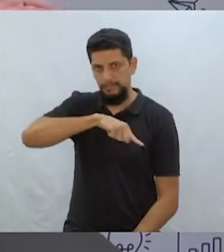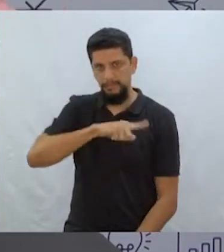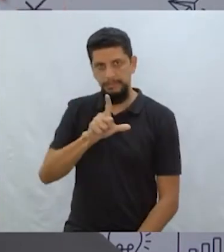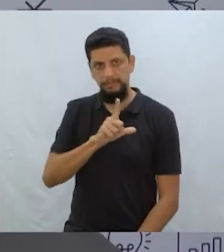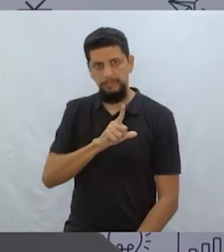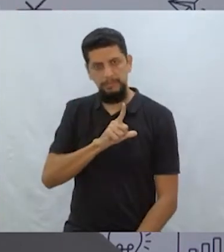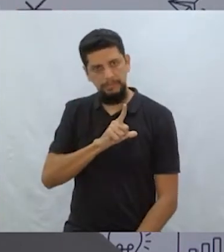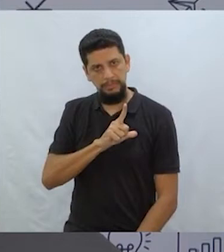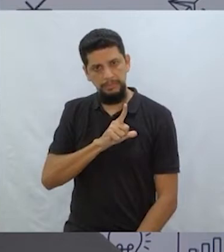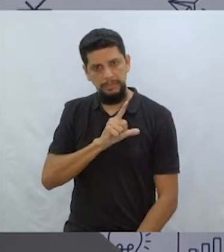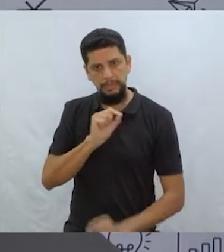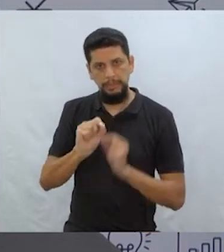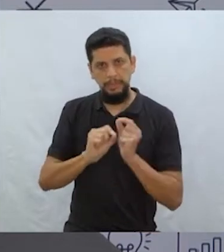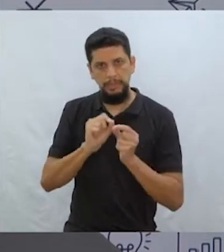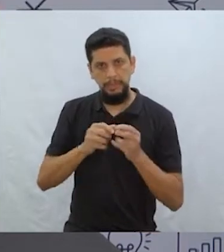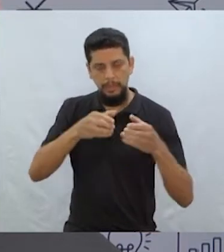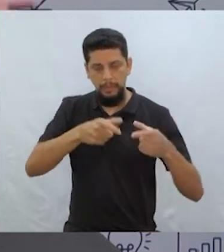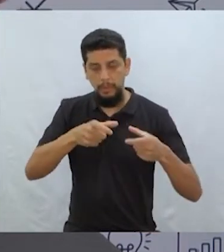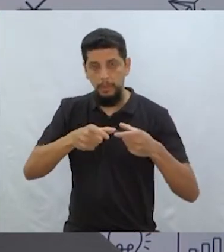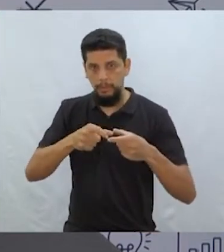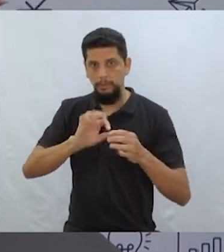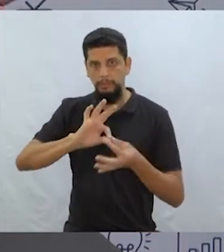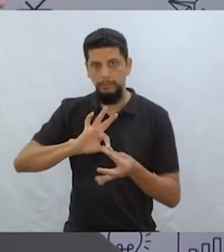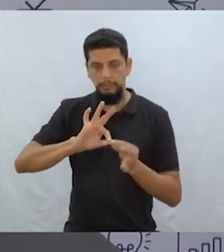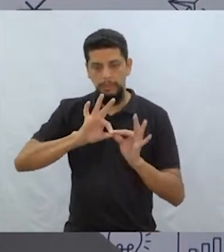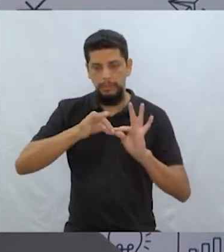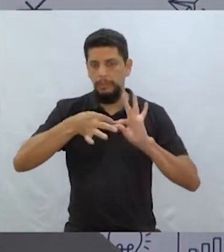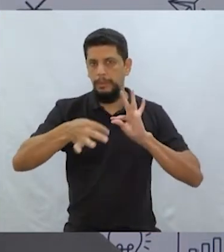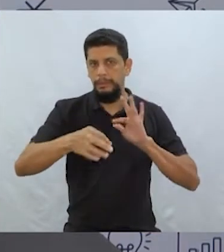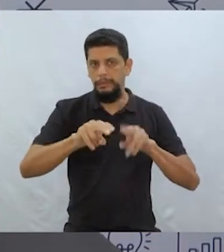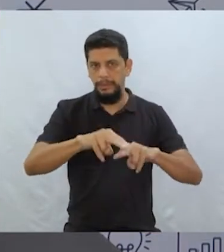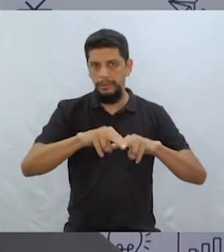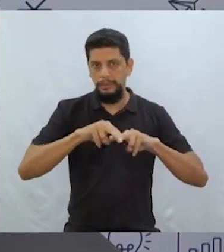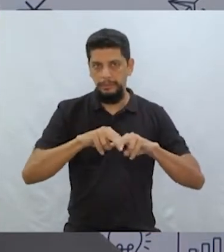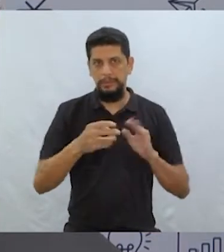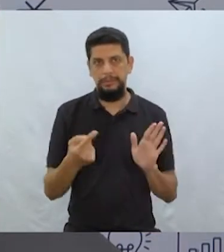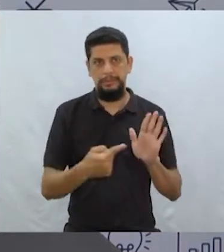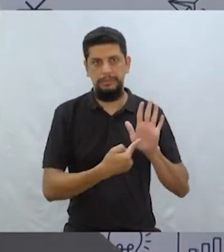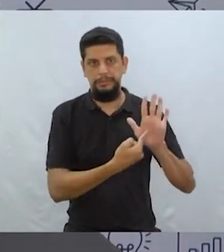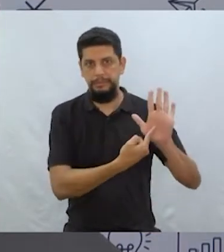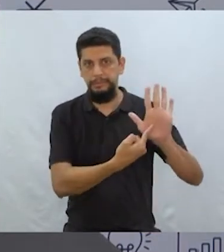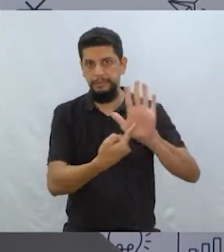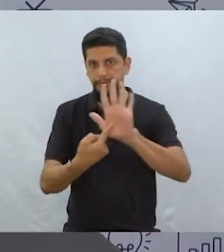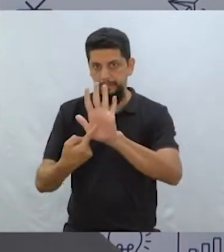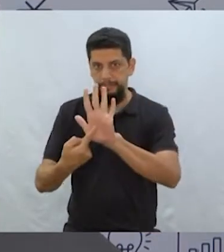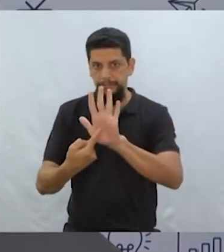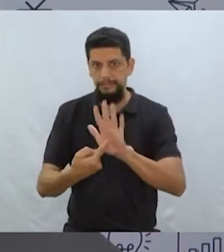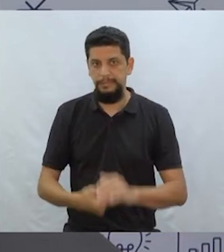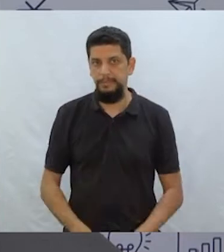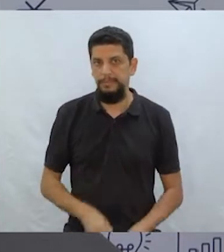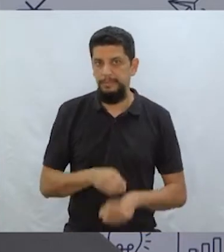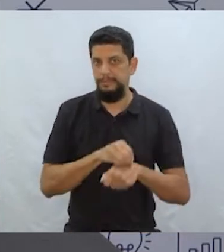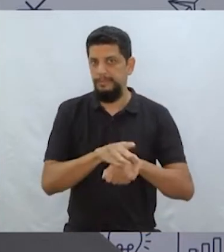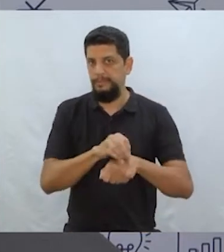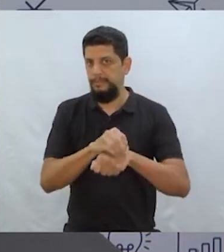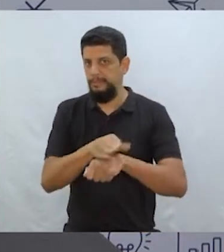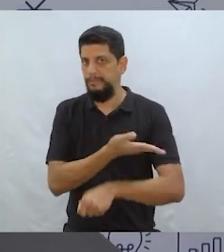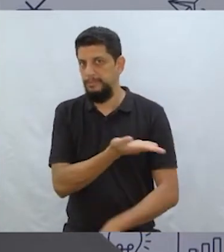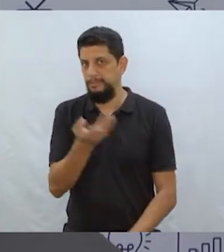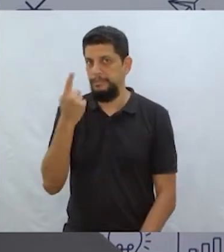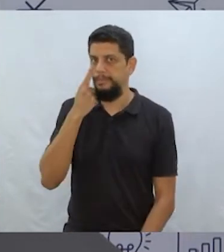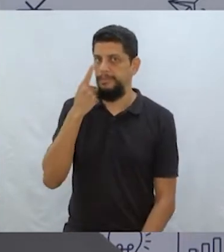temos o quê Nós vamos ter uma região específica E para isso eu trouxe para vocês umas